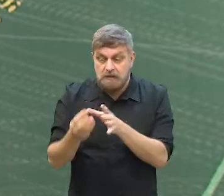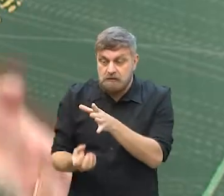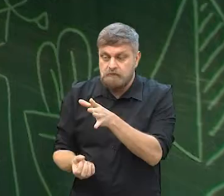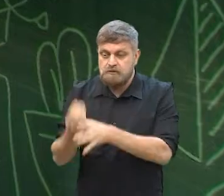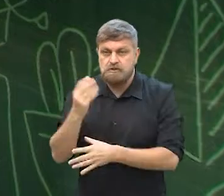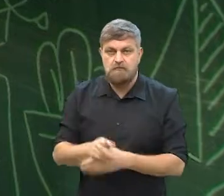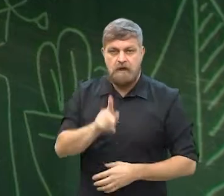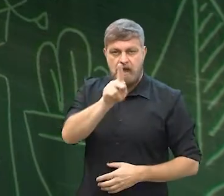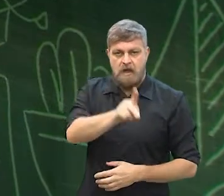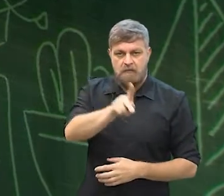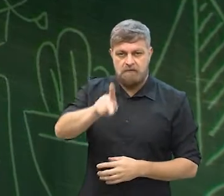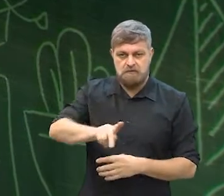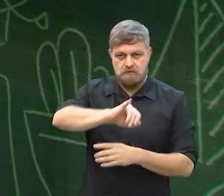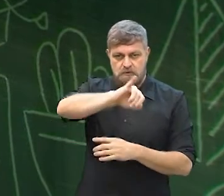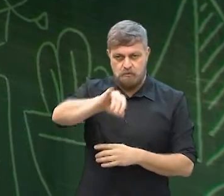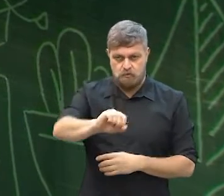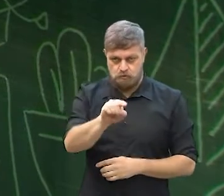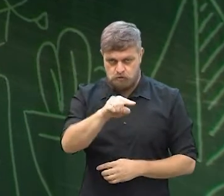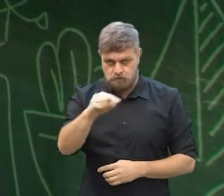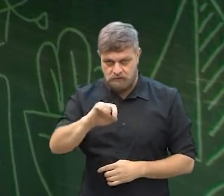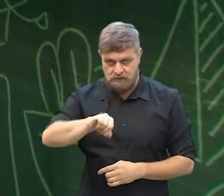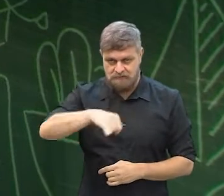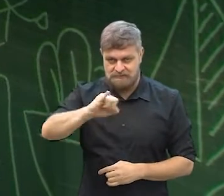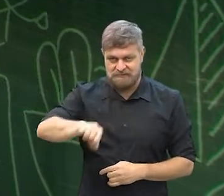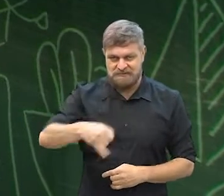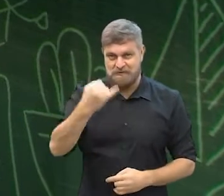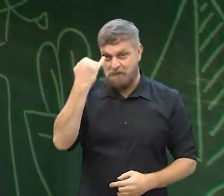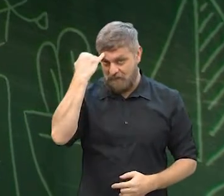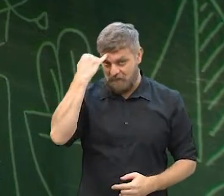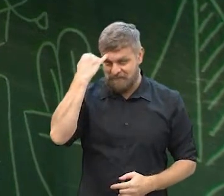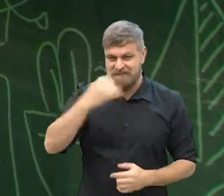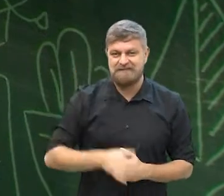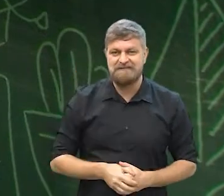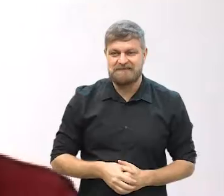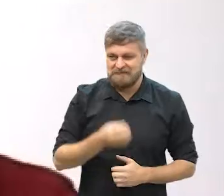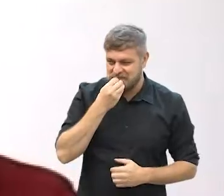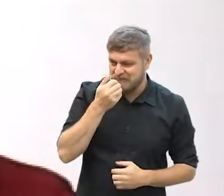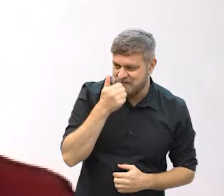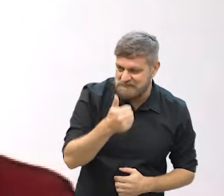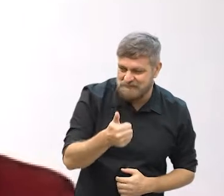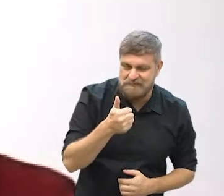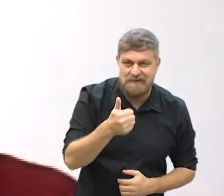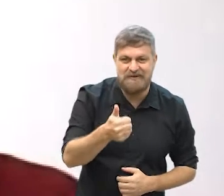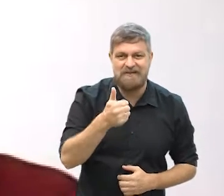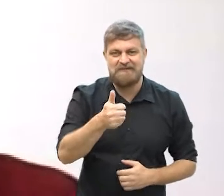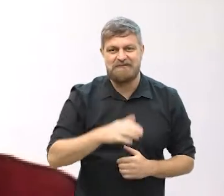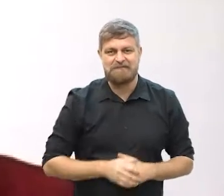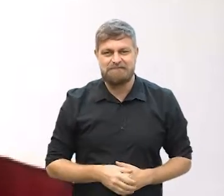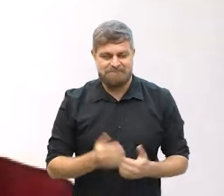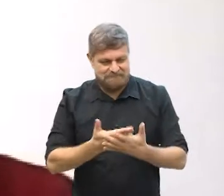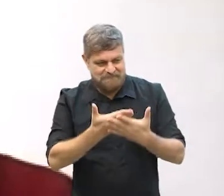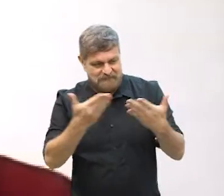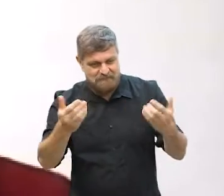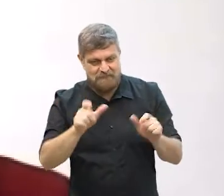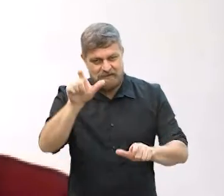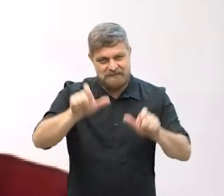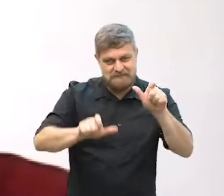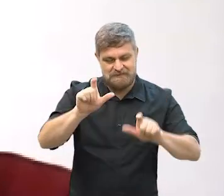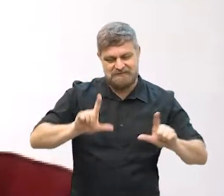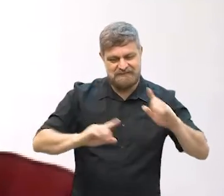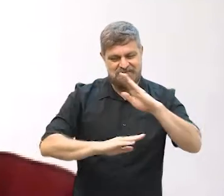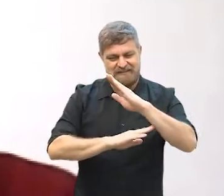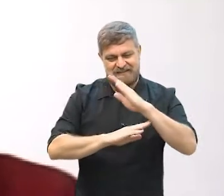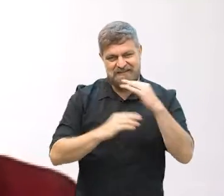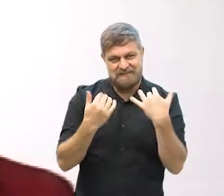começou, é o professor João Paulo, já está aqui com a gente. Tudo bem, João Paulo? Olá, André, tudo bem? Olá, todo o público aí da